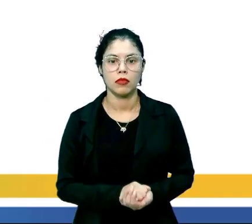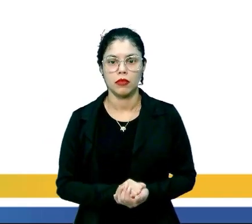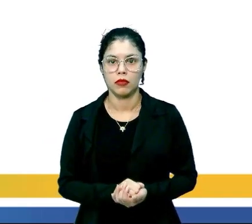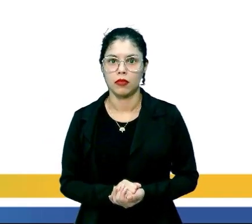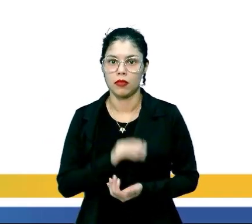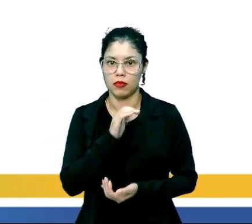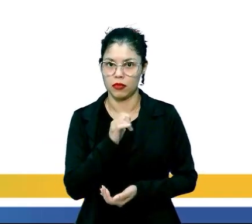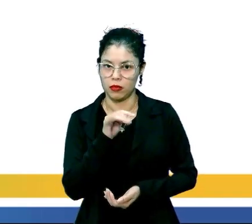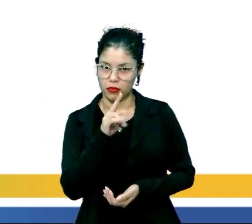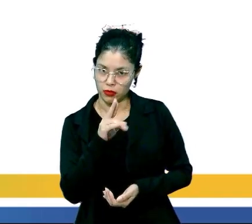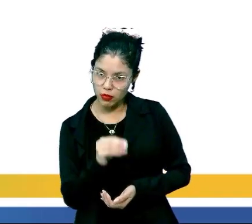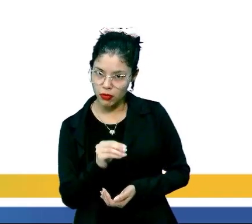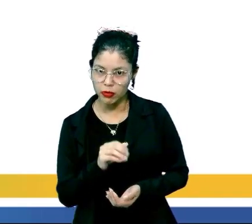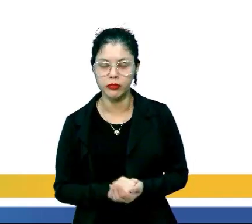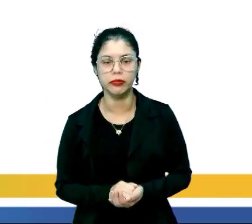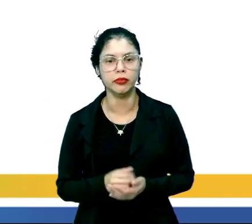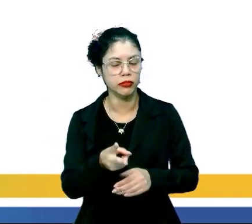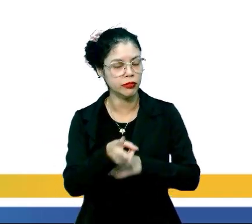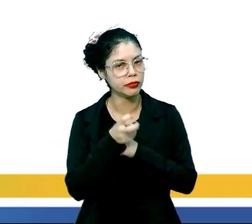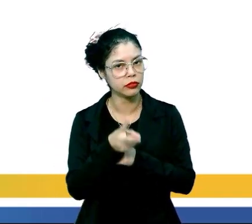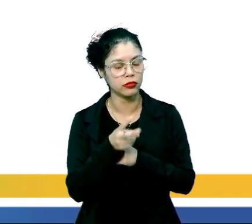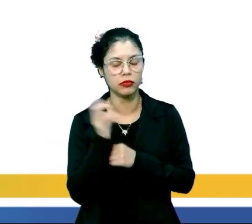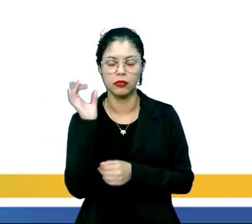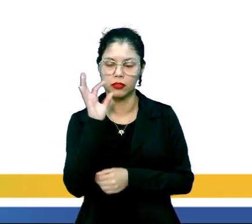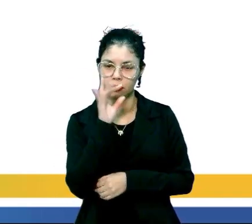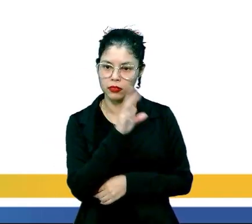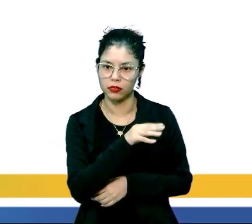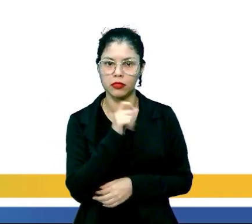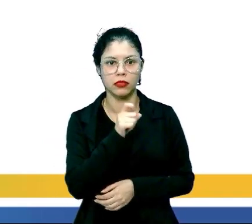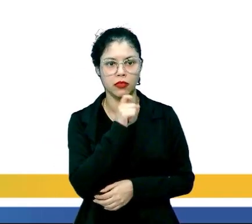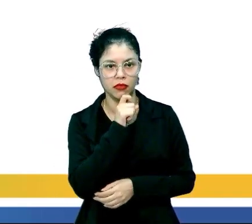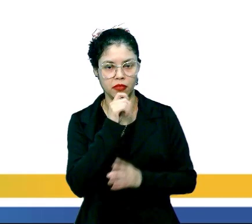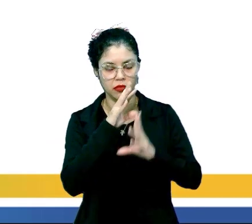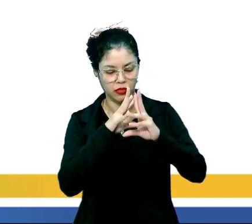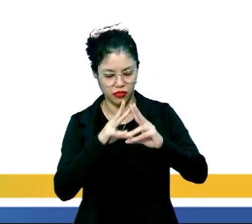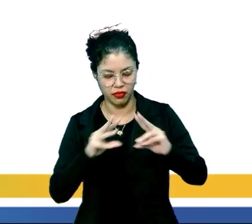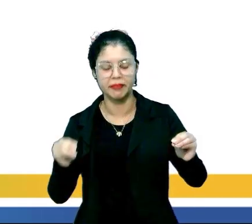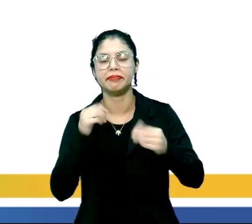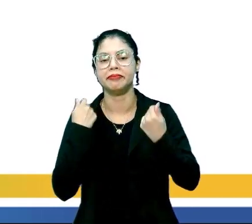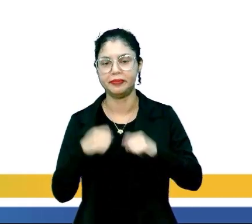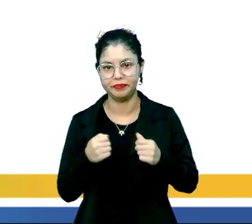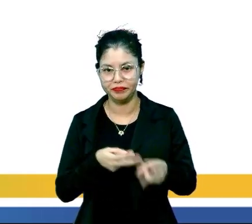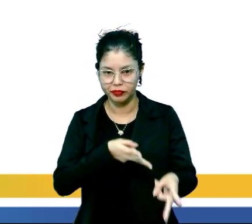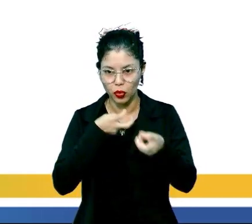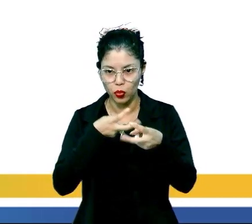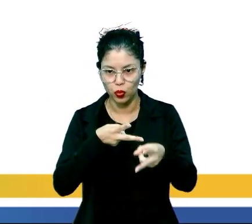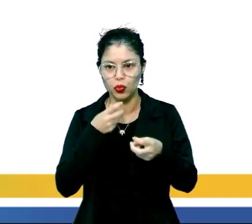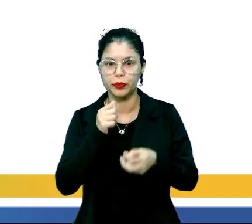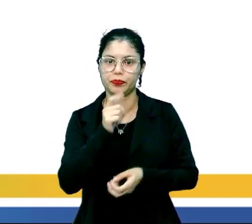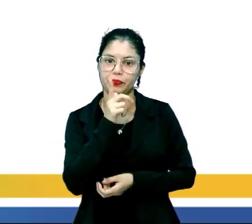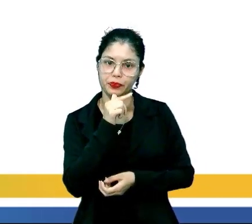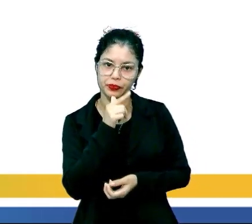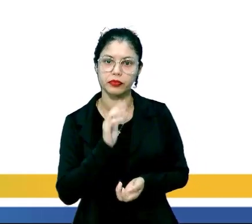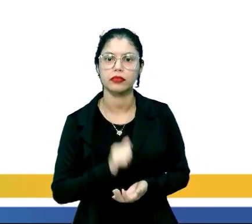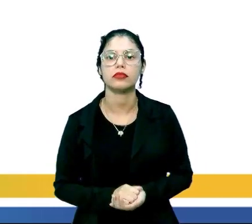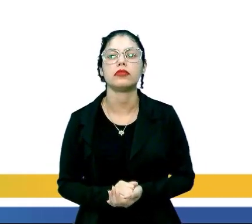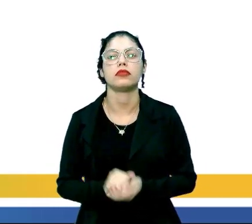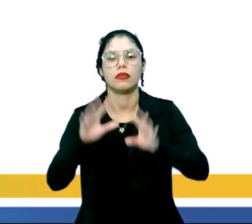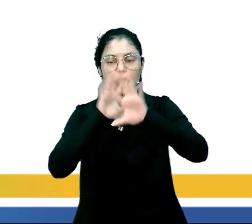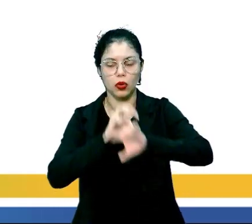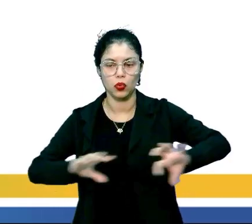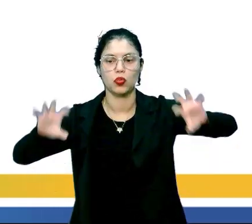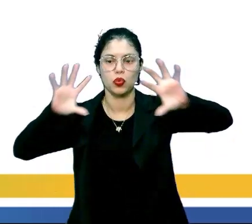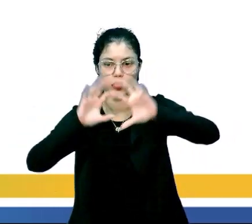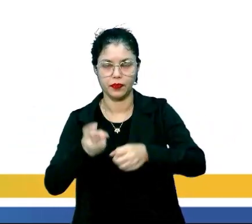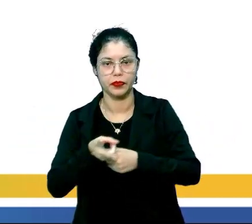reações endotérmicas, que são reações que absorvem calor. Então o gelo para derreter precisa absorver calor, a água para evaporar, para